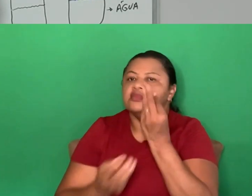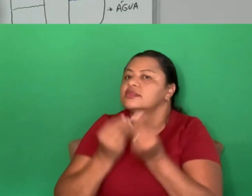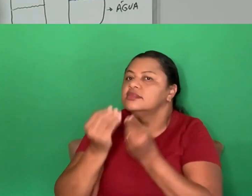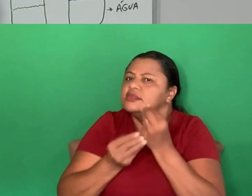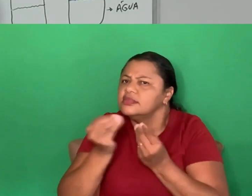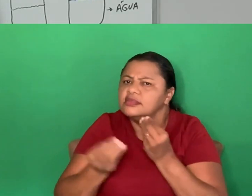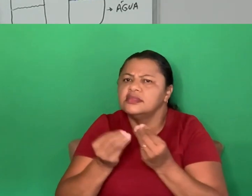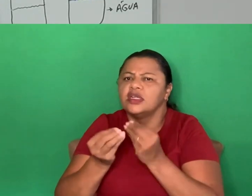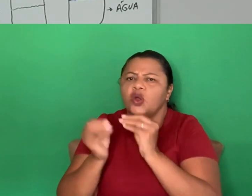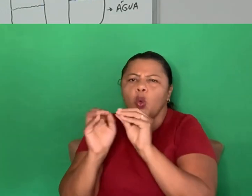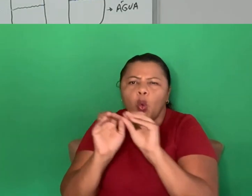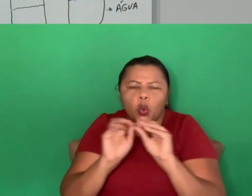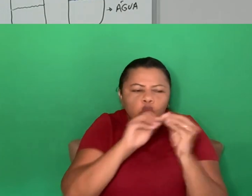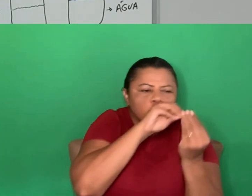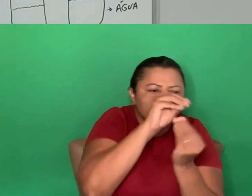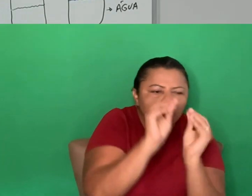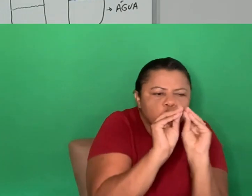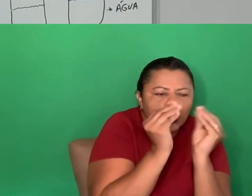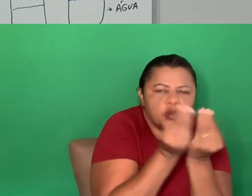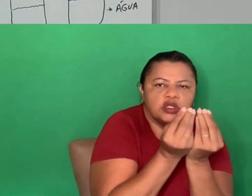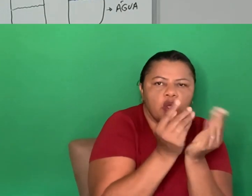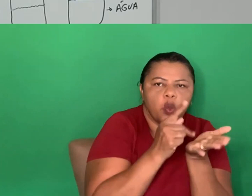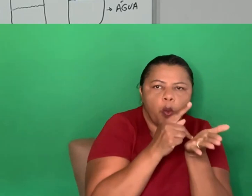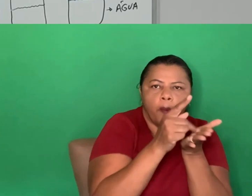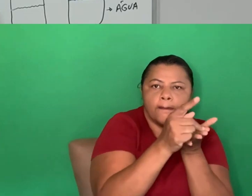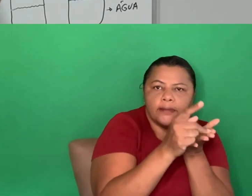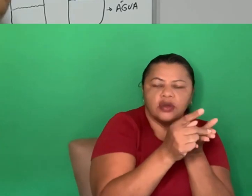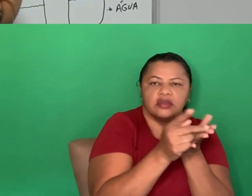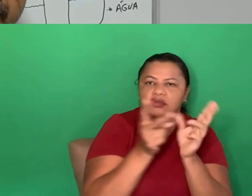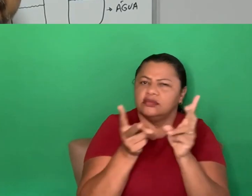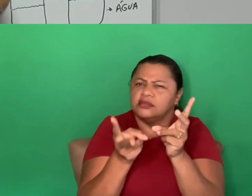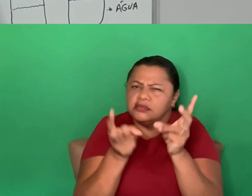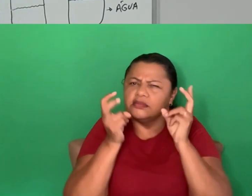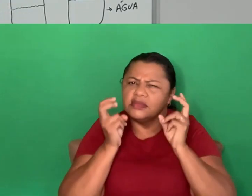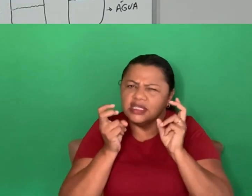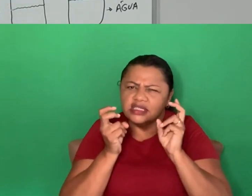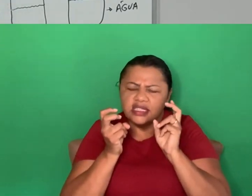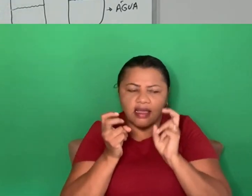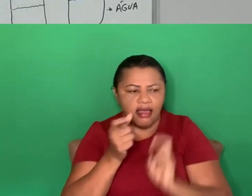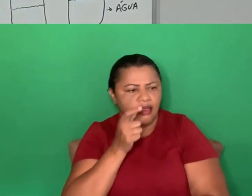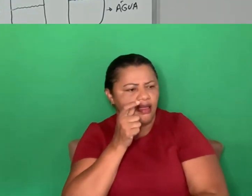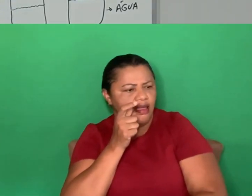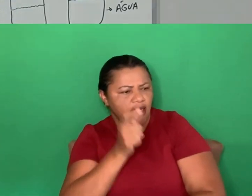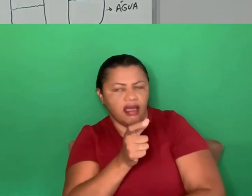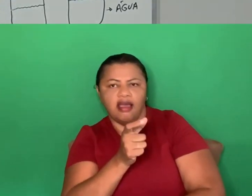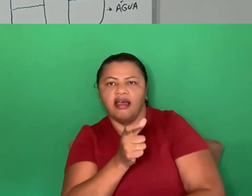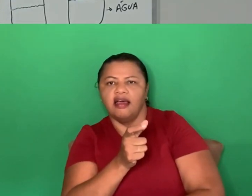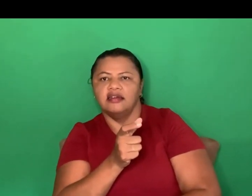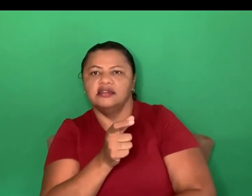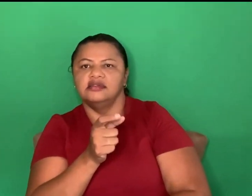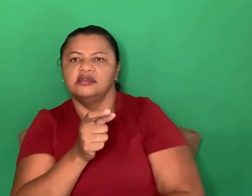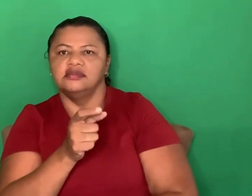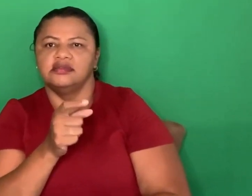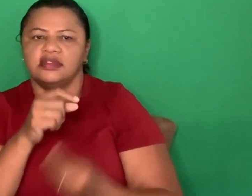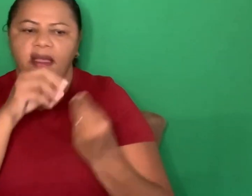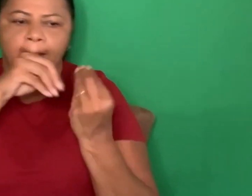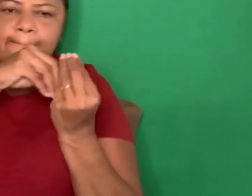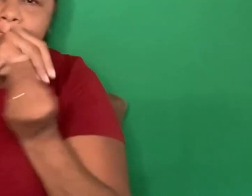nós temos nesse início da química. Muito obrigado. Tá? Esse muito obrigado vai sair.